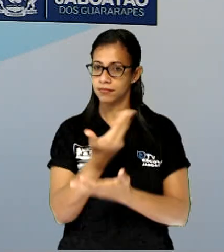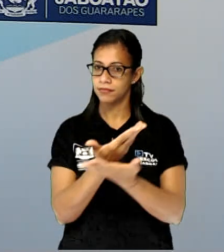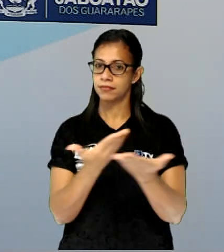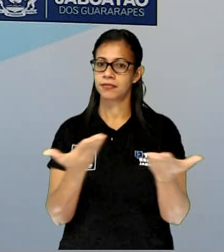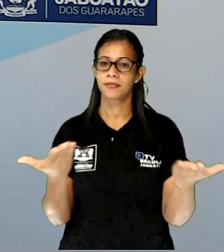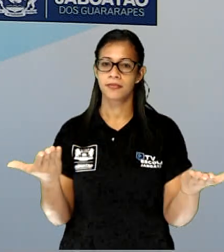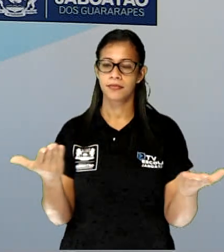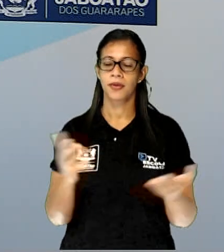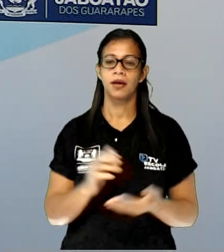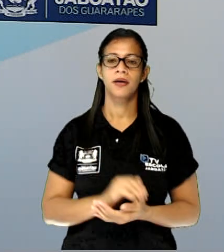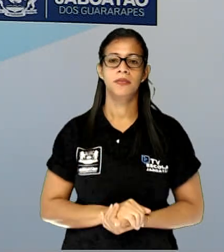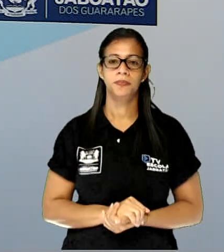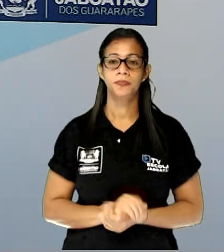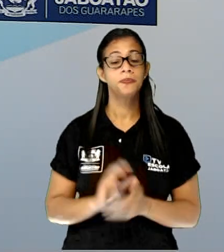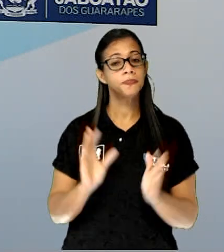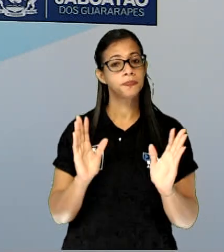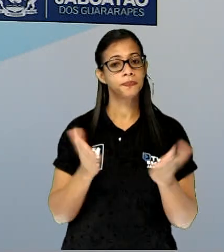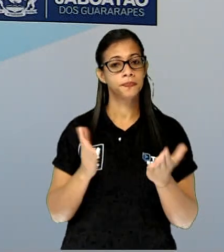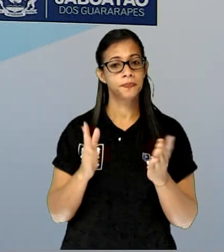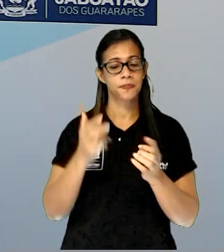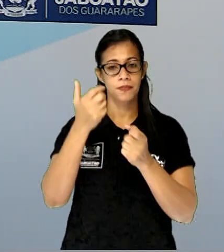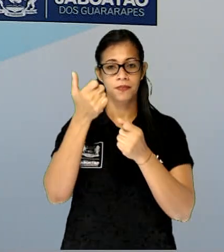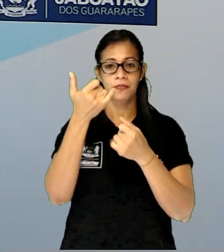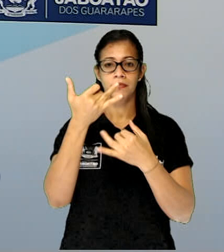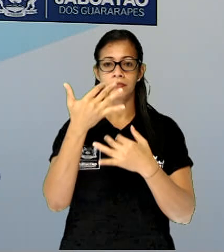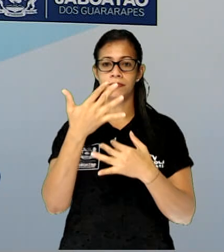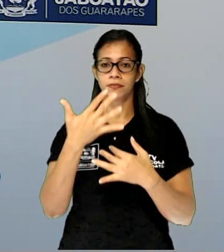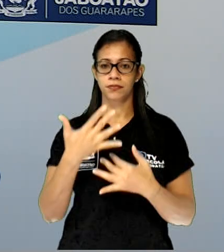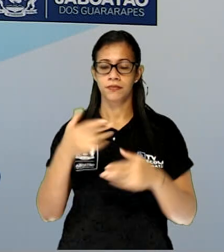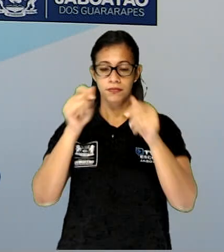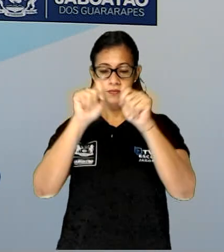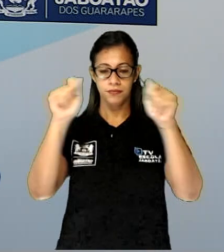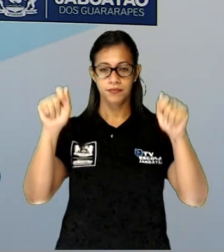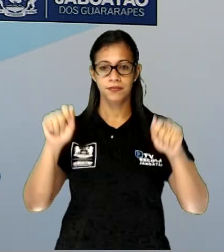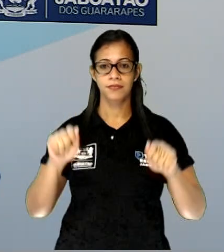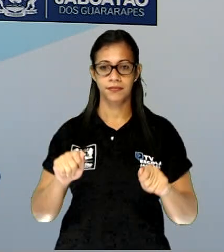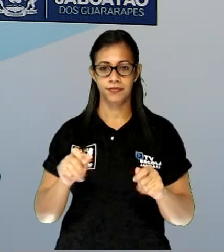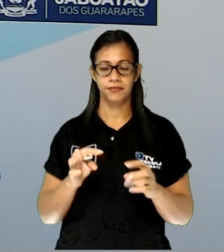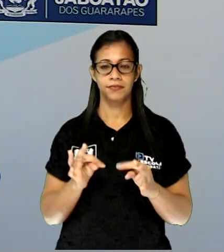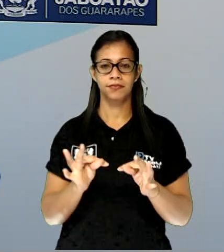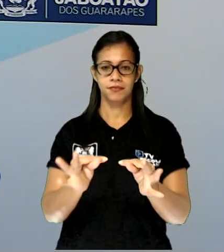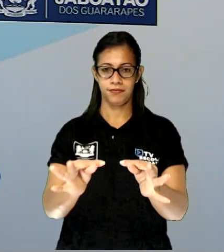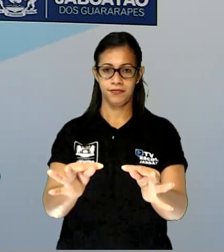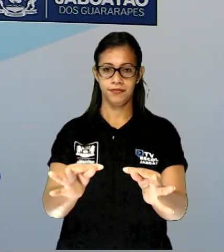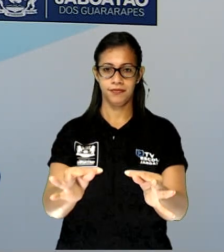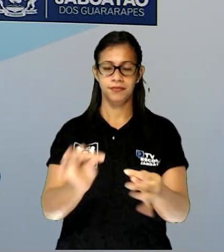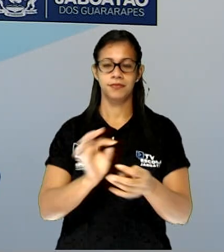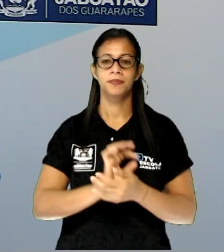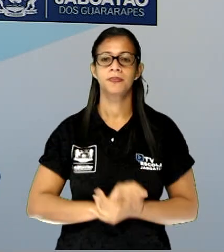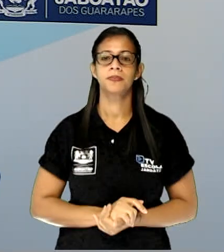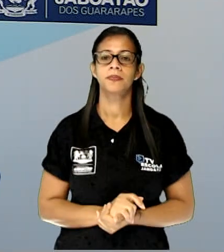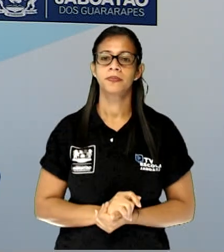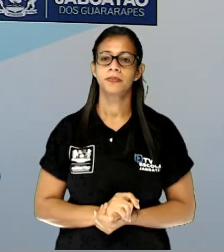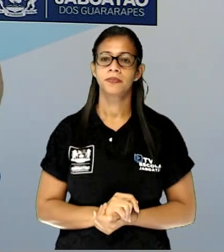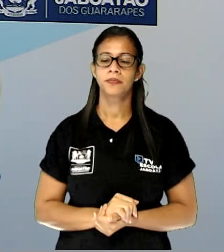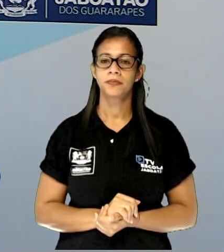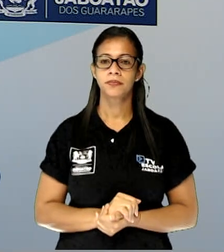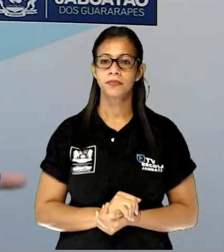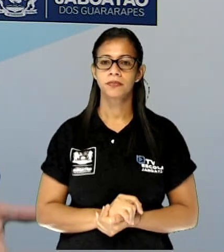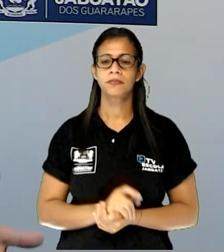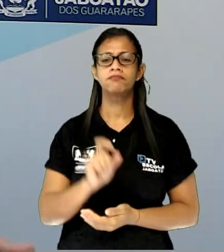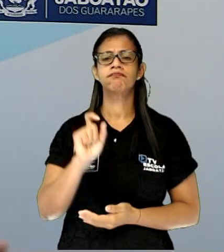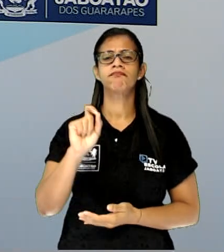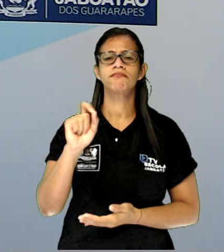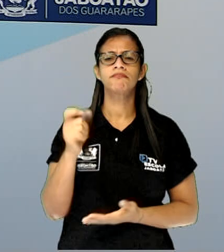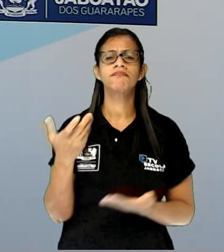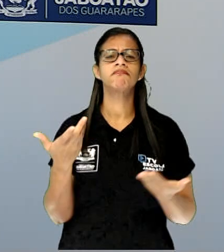E hoje a gente vai falar sobre arte e tecnologia. O que arte tem a